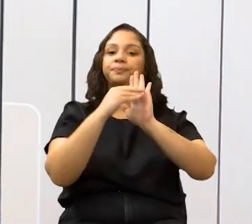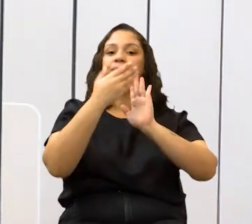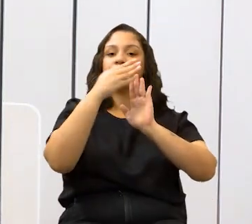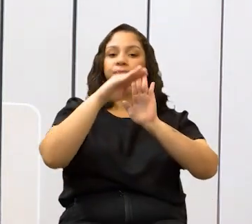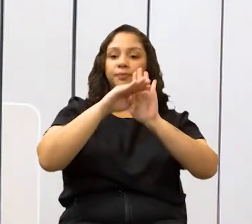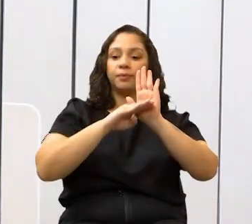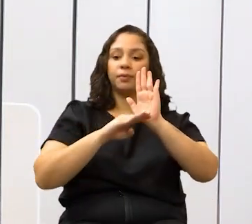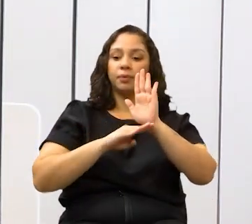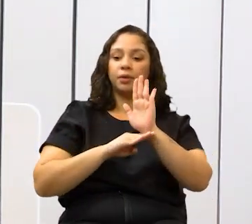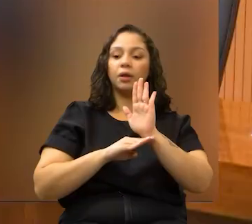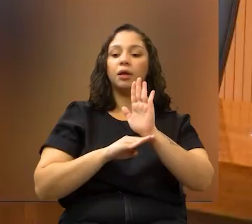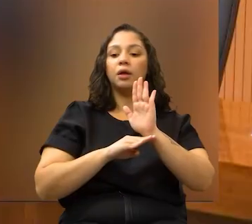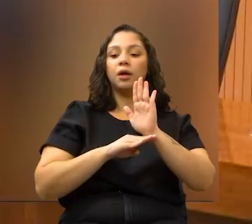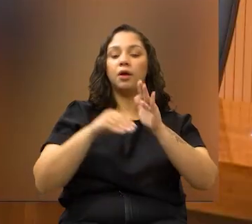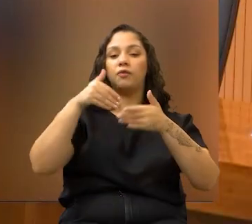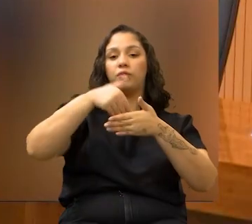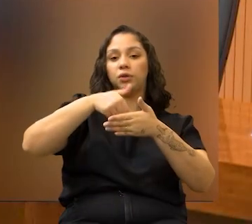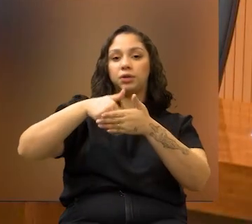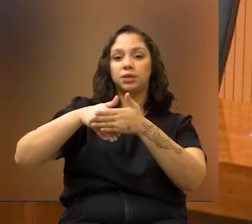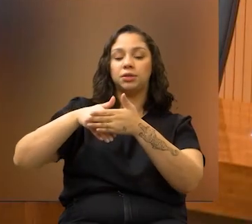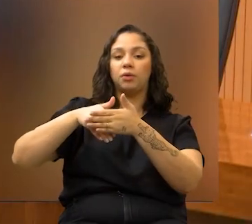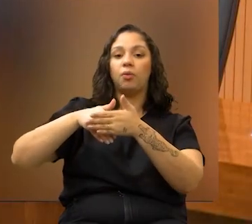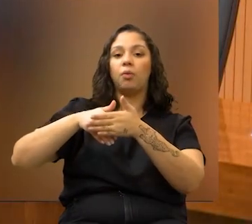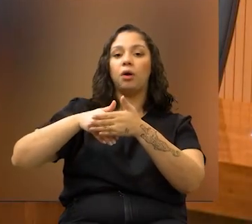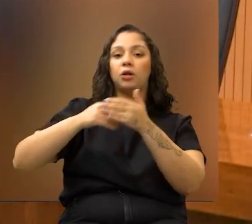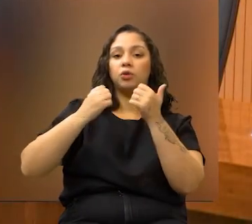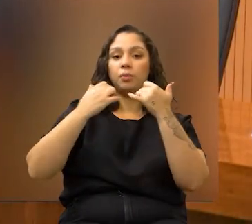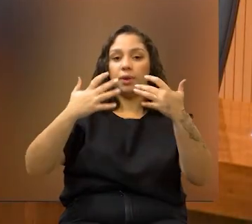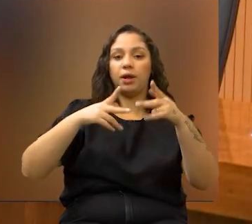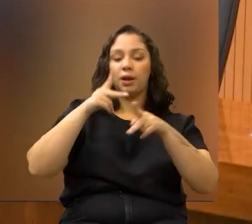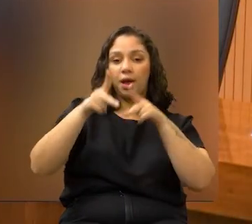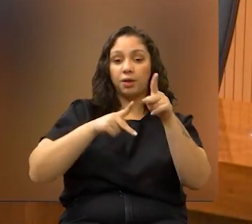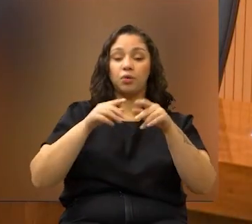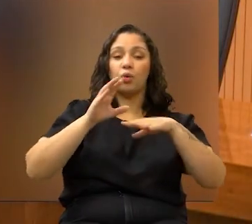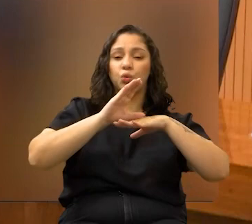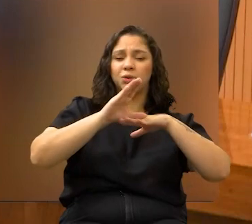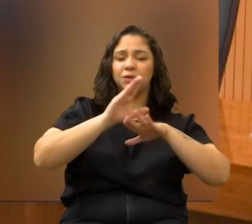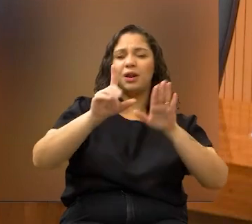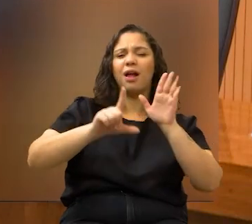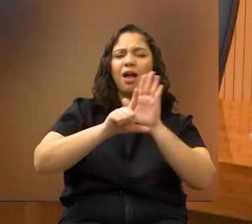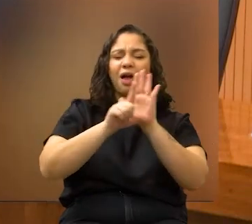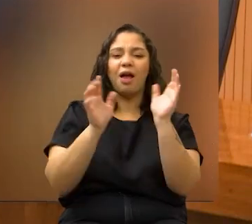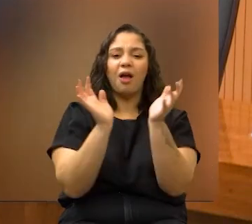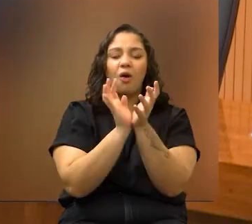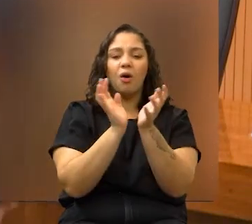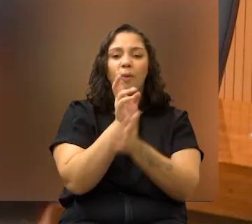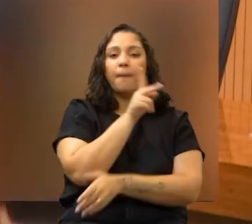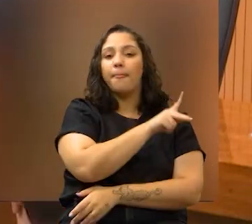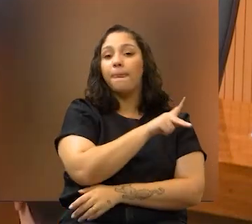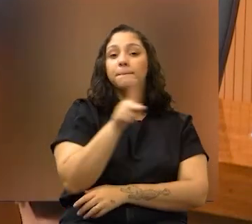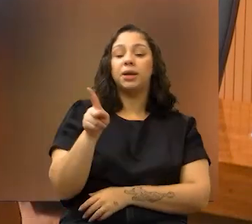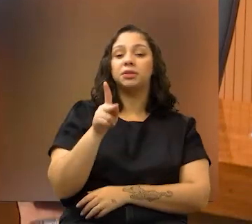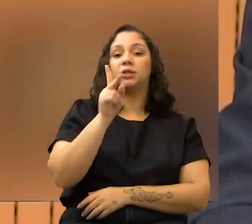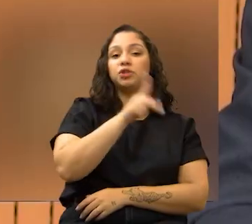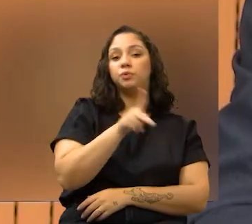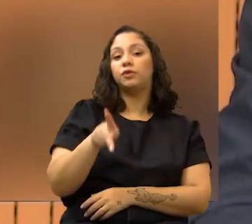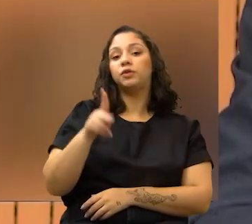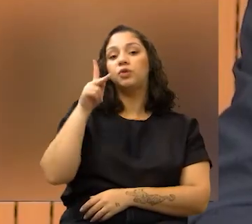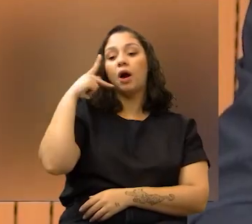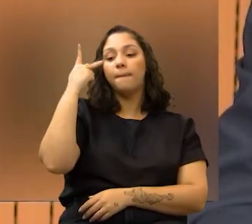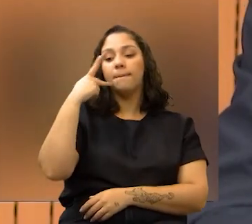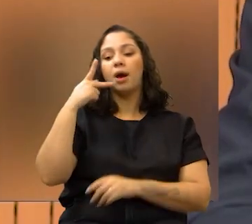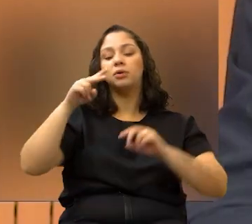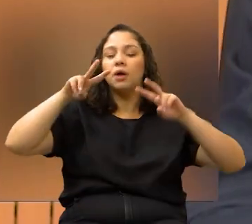votação em plenário. A Constileg, Comissão de Constituição e Legalidade, presidida pelo vereador professor